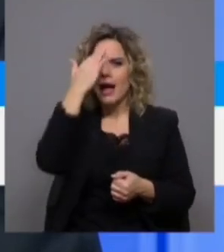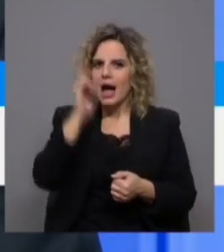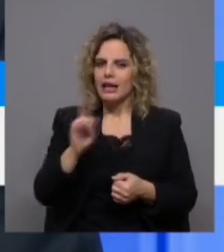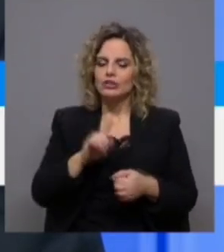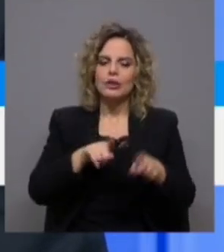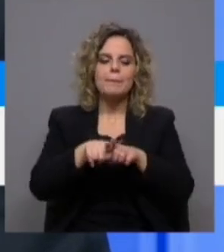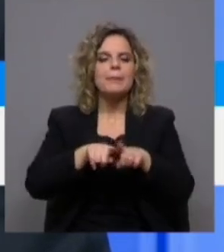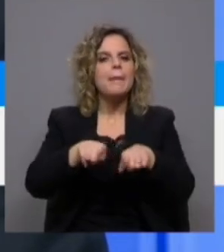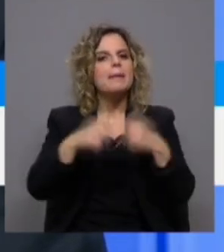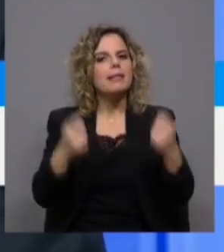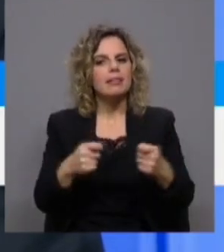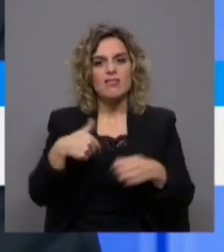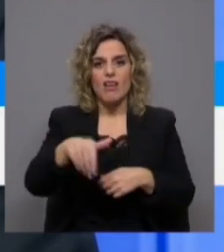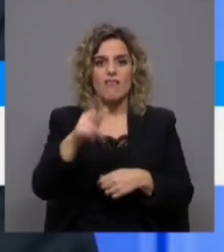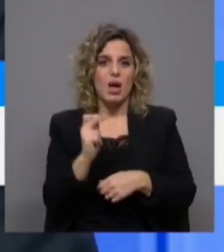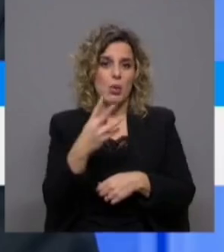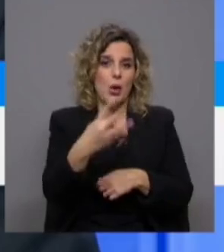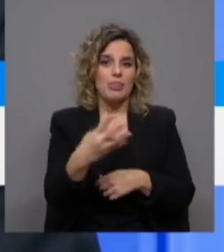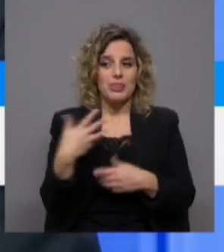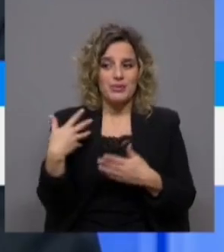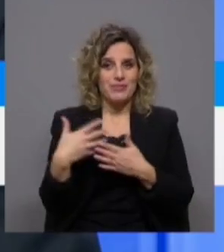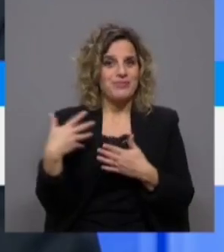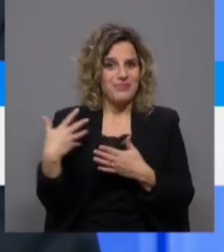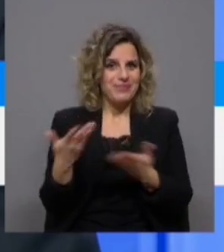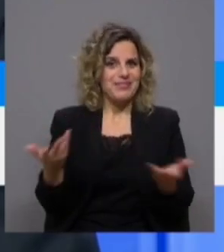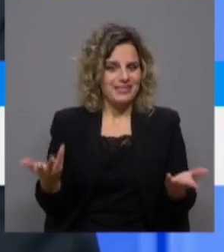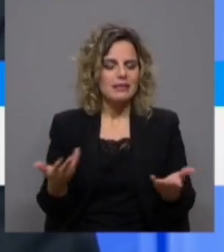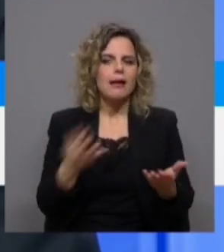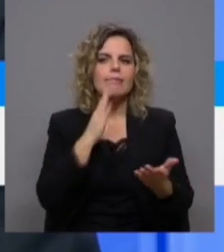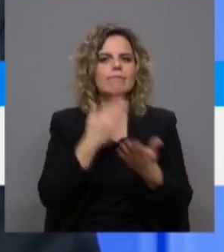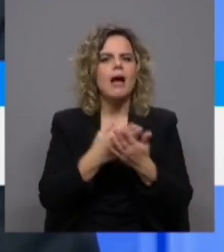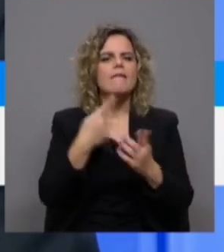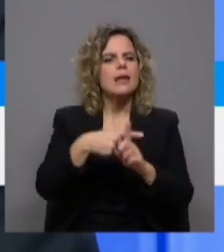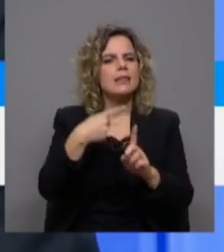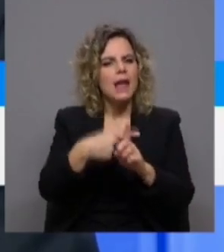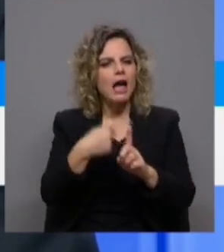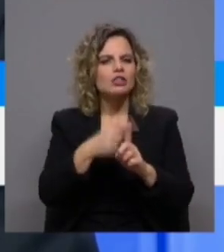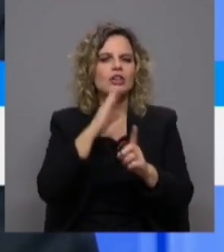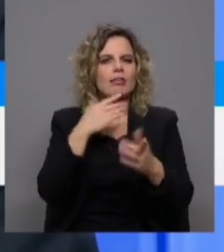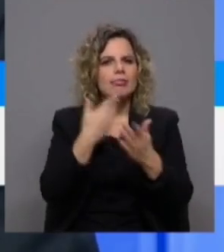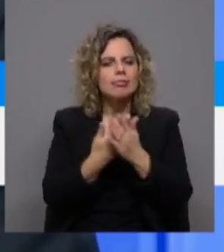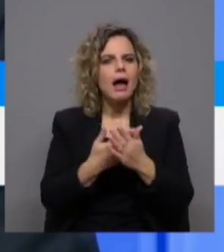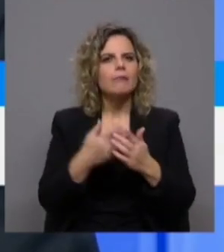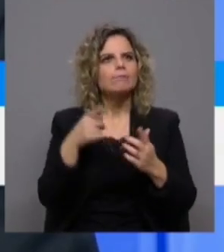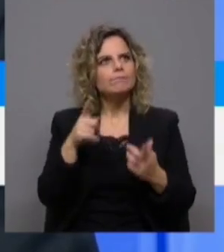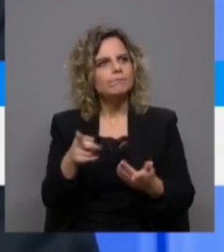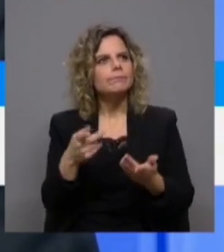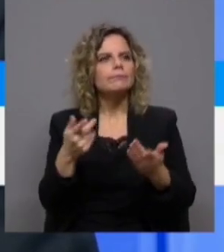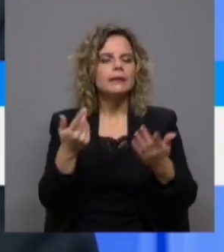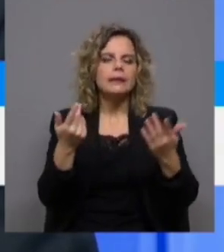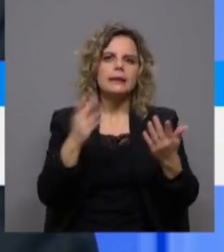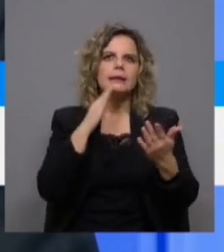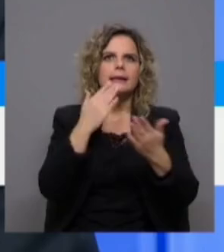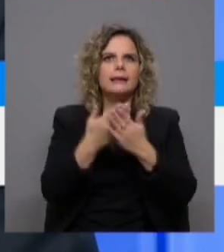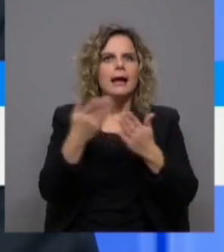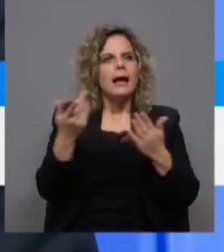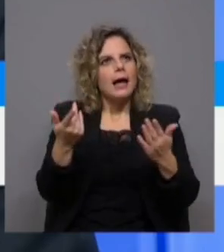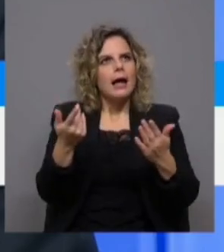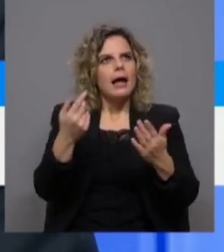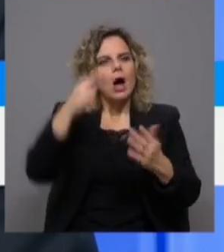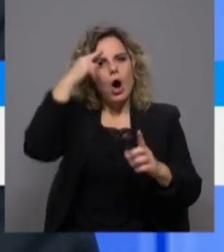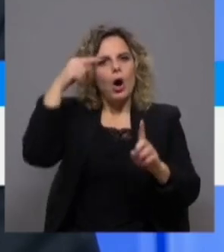que um partido com o que vai fazer agora quatro anos não tenho a vantagem em diluir a sua mensagem numa Coligação